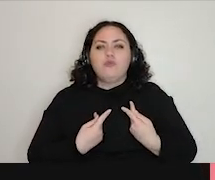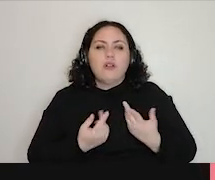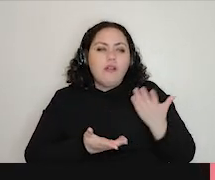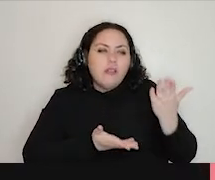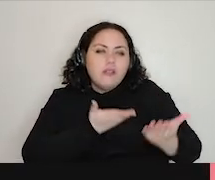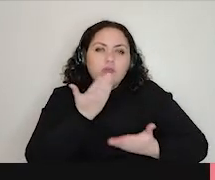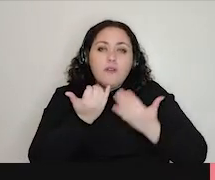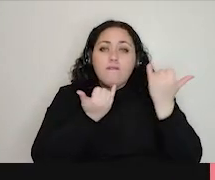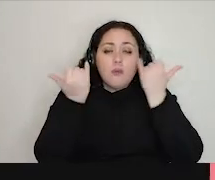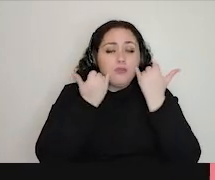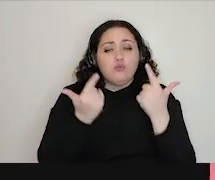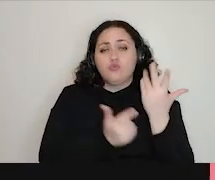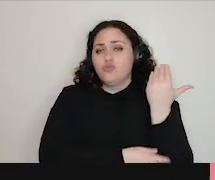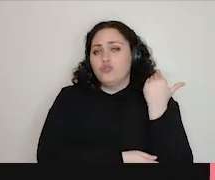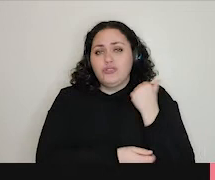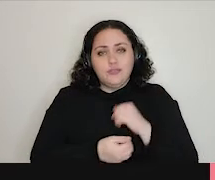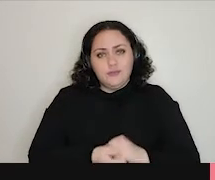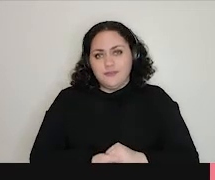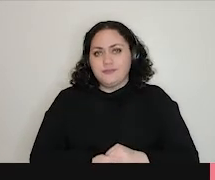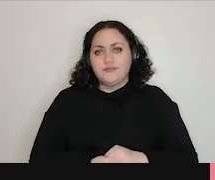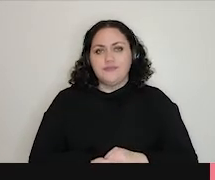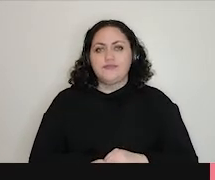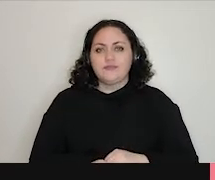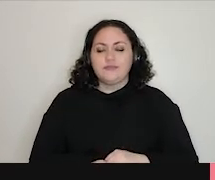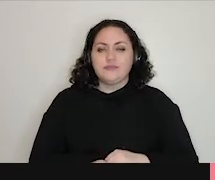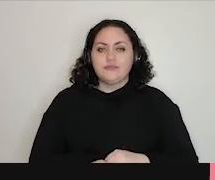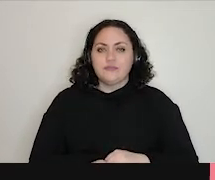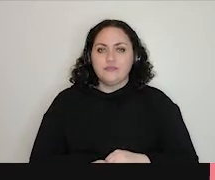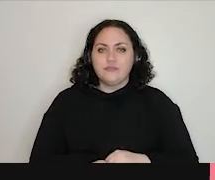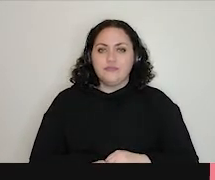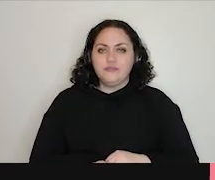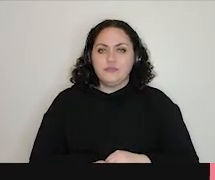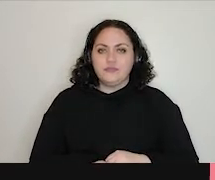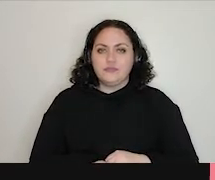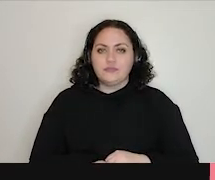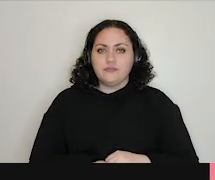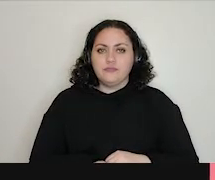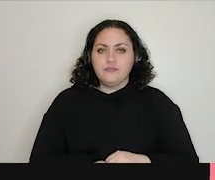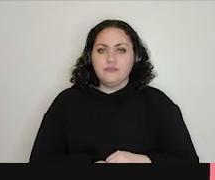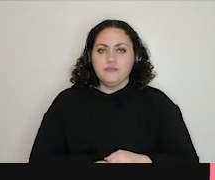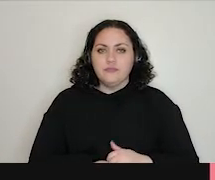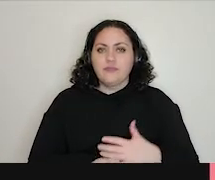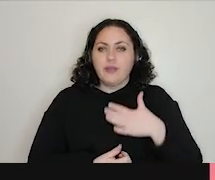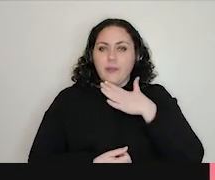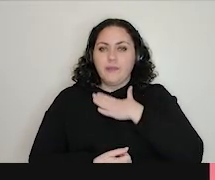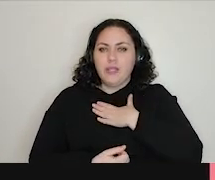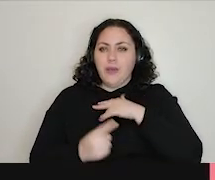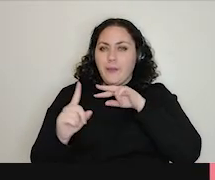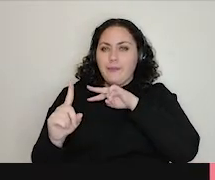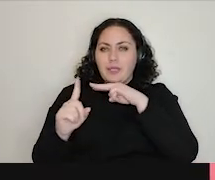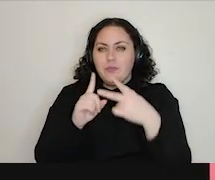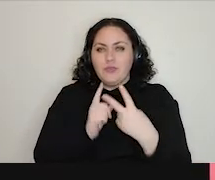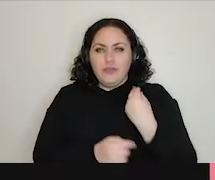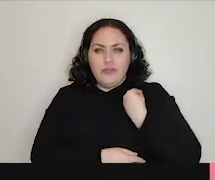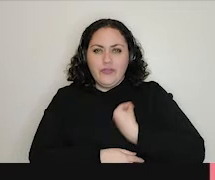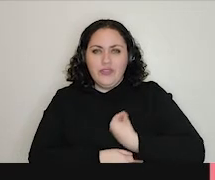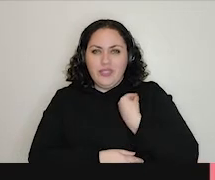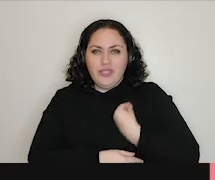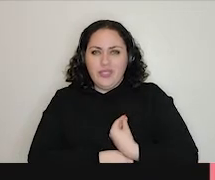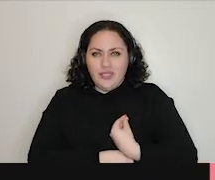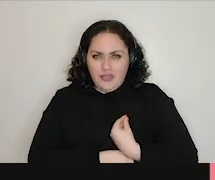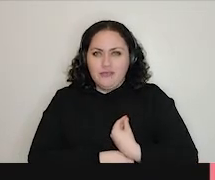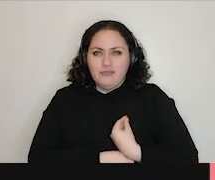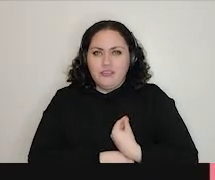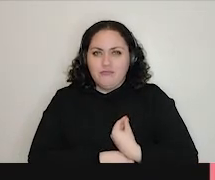relação a essas questões. Então, a gente entender essa minha perspectiva de existência e reconhecer